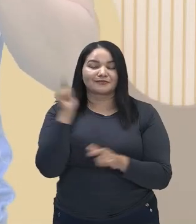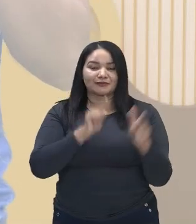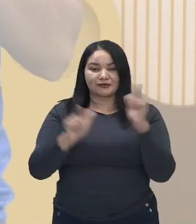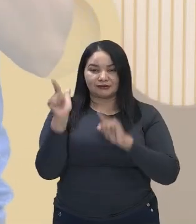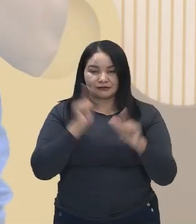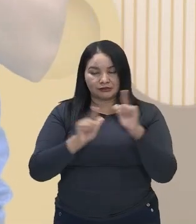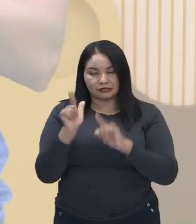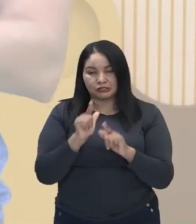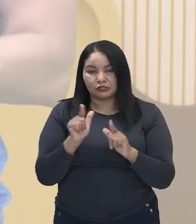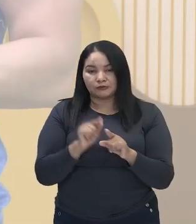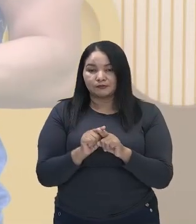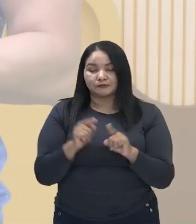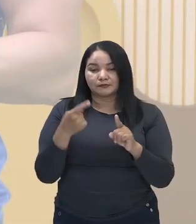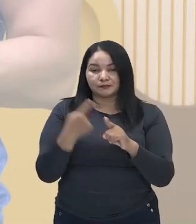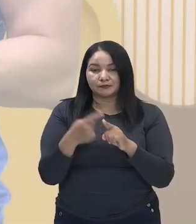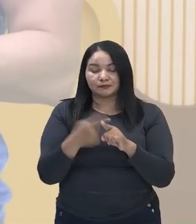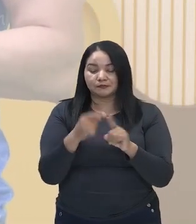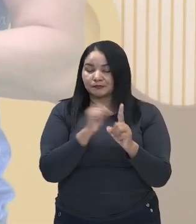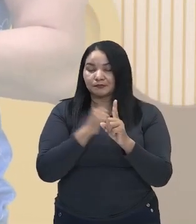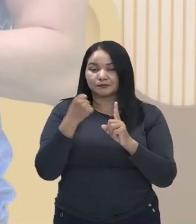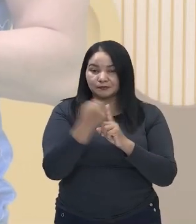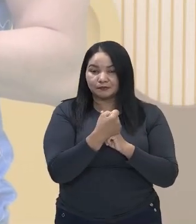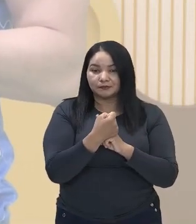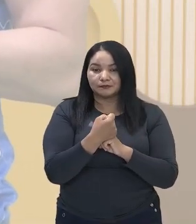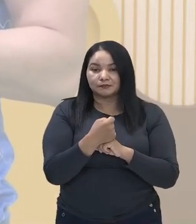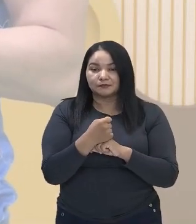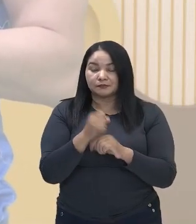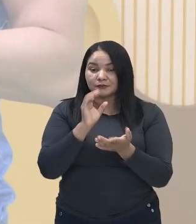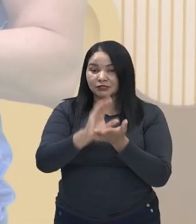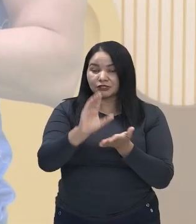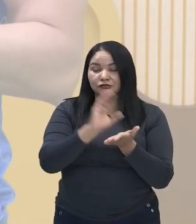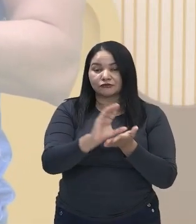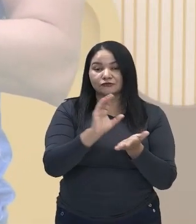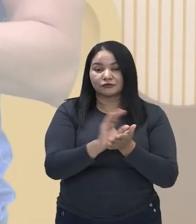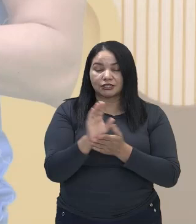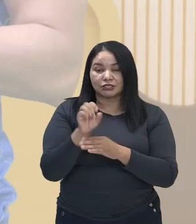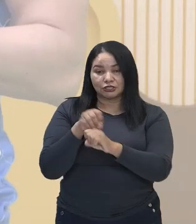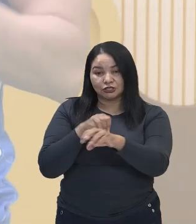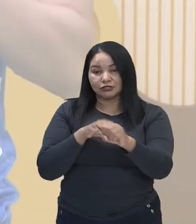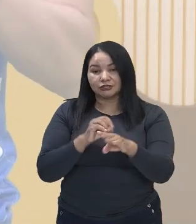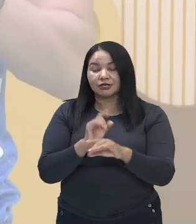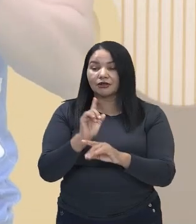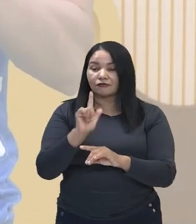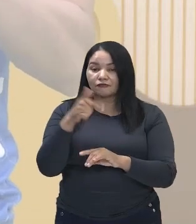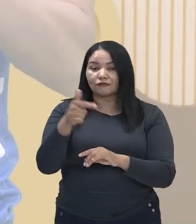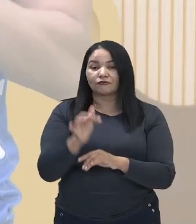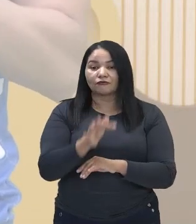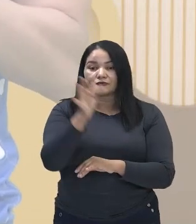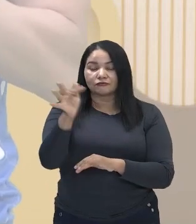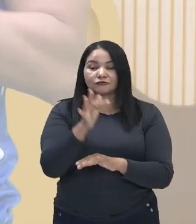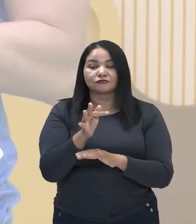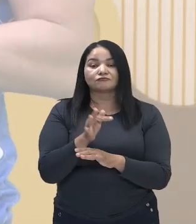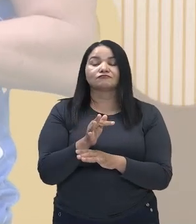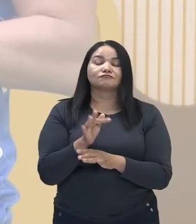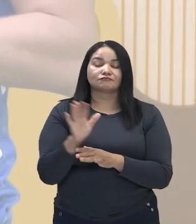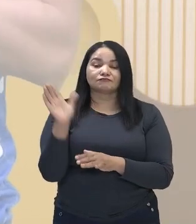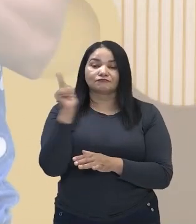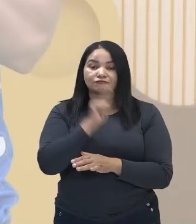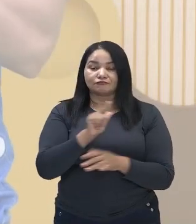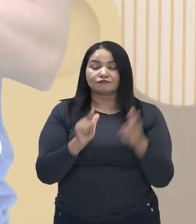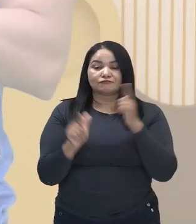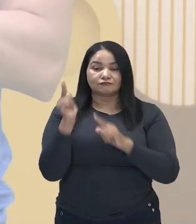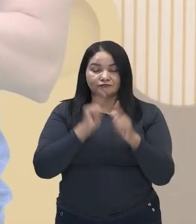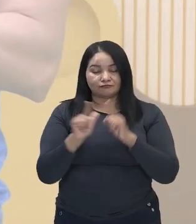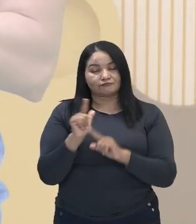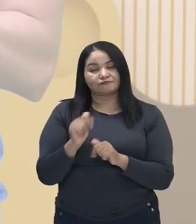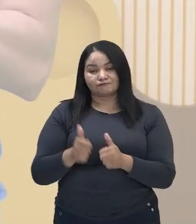Uma sociedade que investe em educação, lá na frente ela vai colher bons frutos. Pode ter certeza, tá bom? E agora a